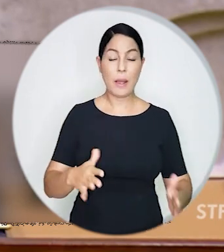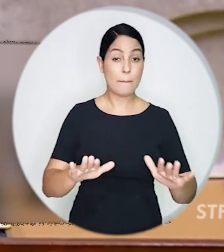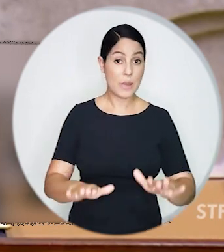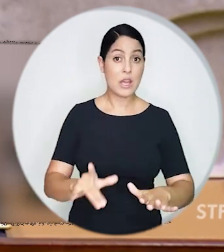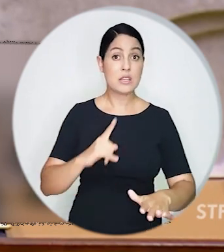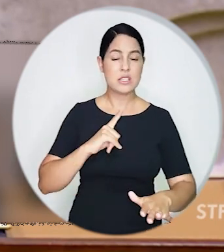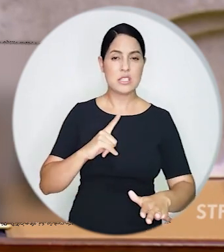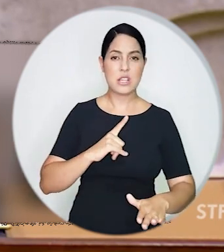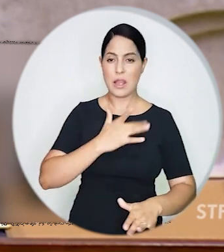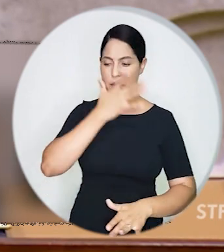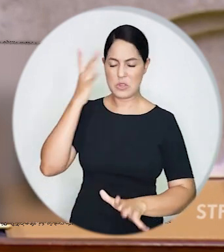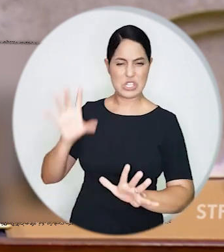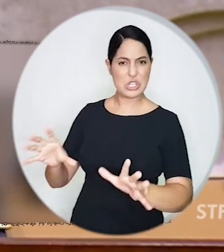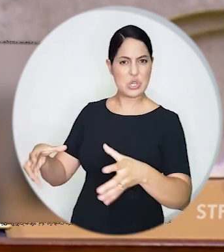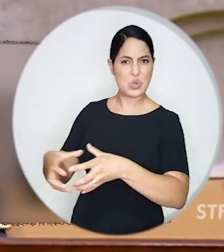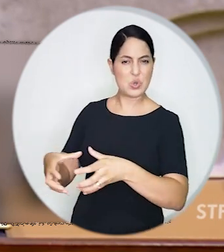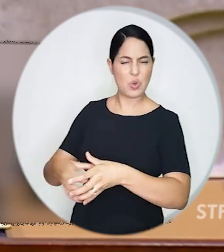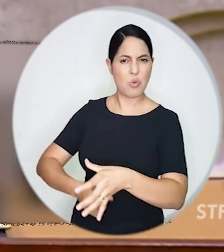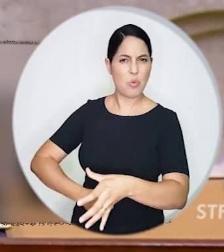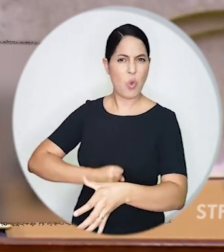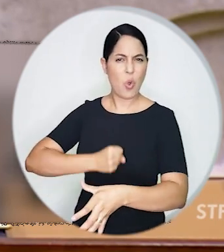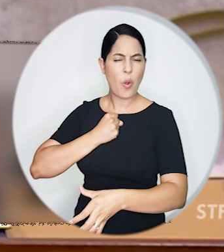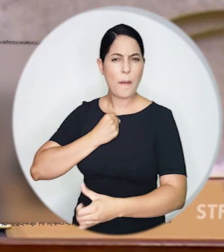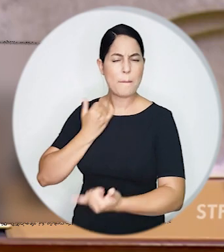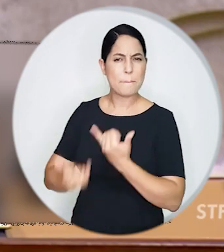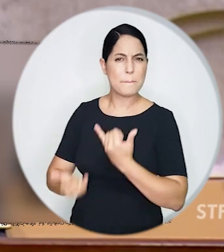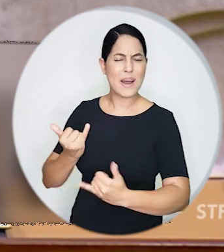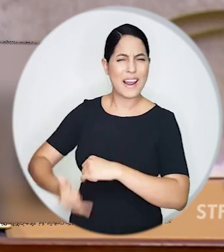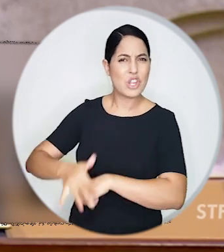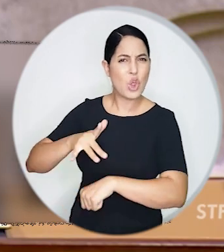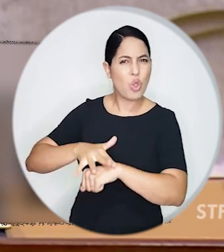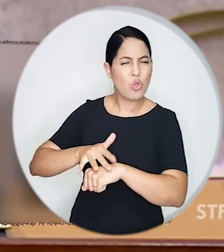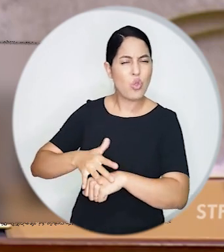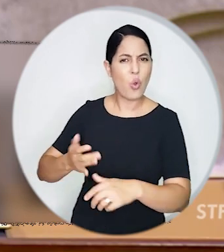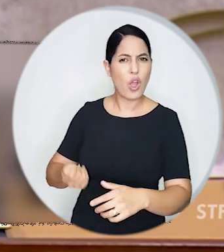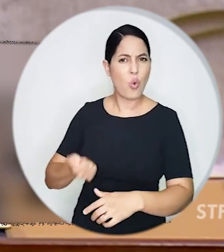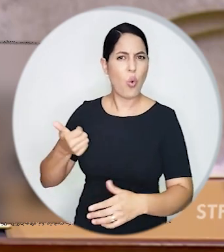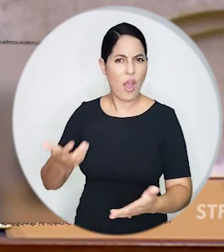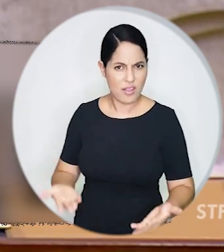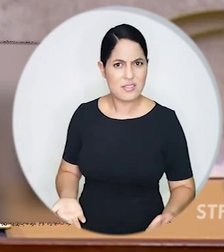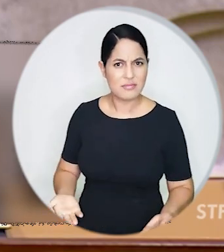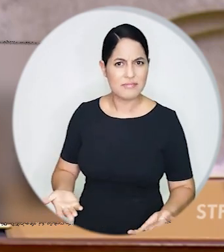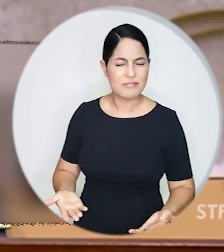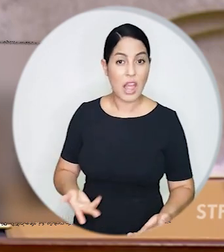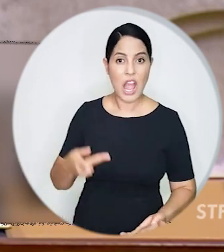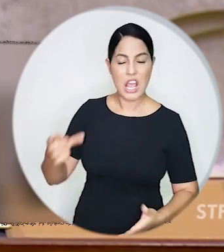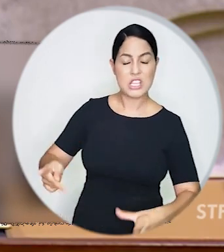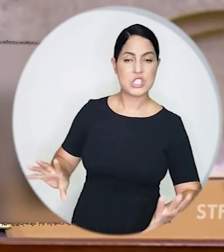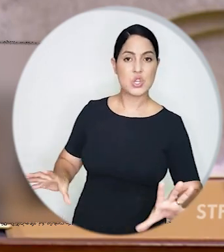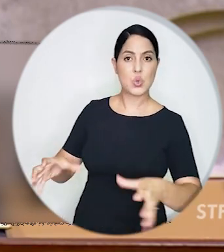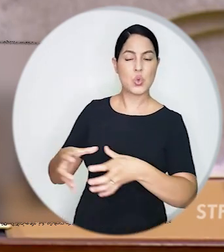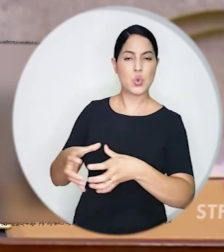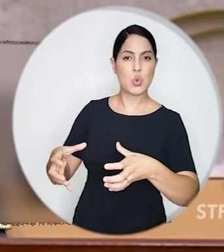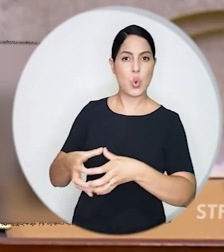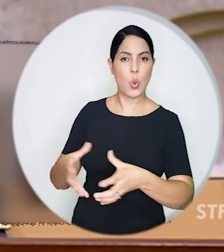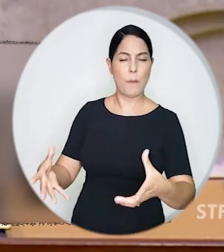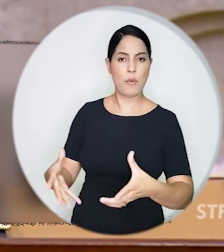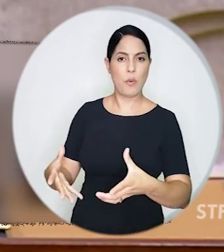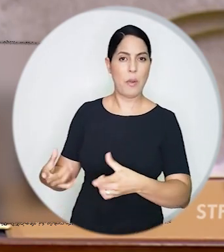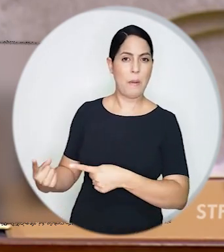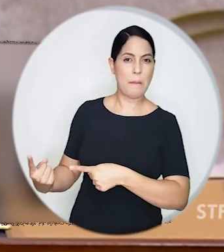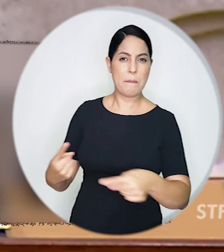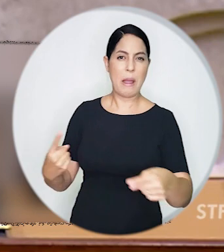Possuídos de ódio irracional, quase patológico, os vândalos, com